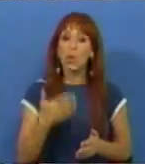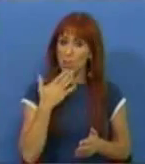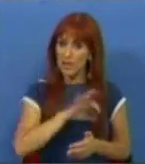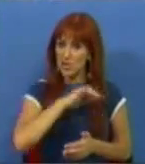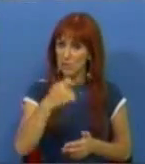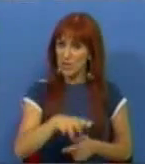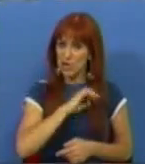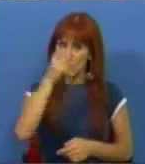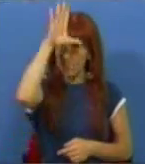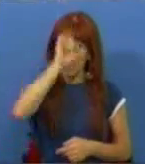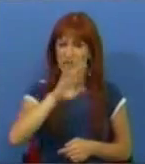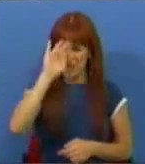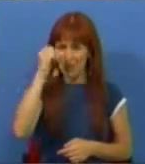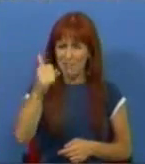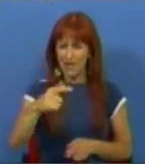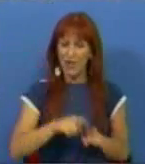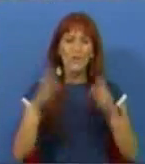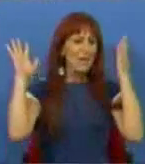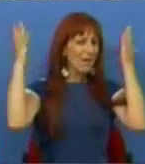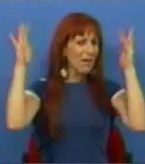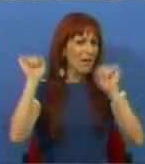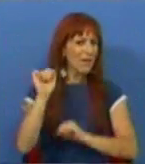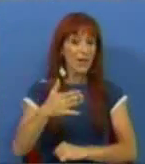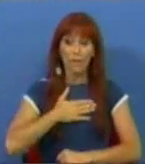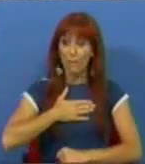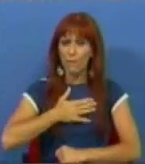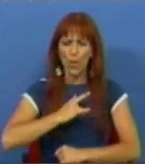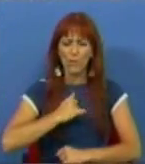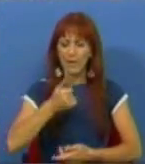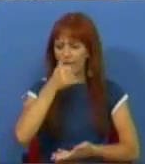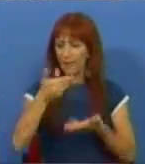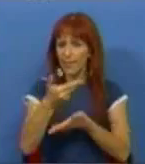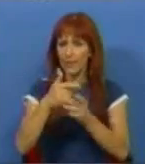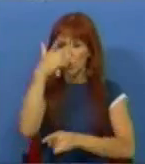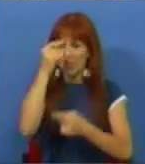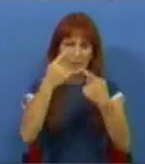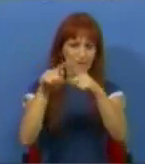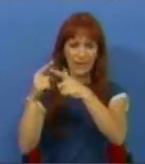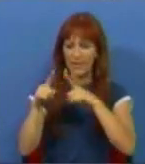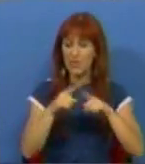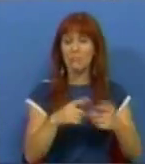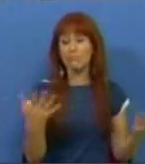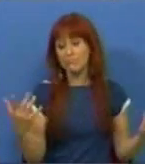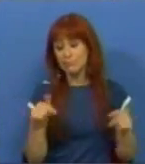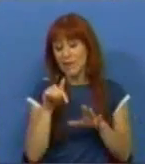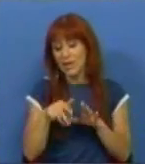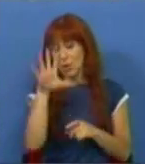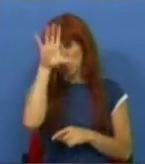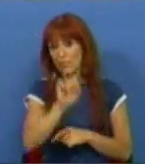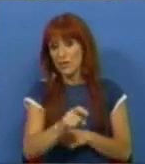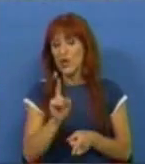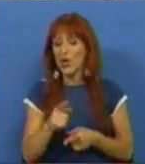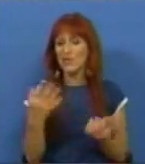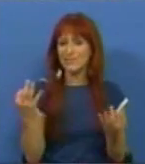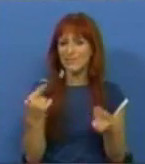iminentes. Presidente, o Sr. Primeiro-Ministro sabe bem como aplaudimos a sua vontade de convívio com opiniões diferentes, pelo menos dentro do Governo. O